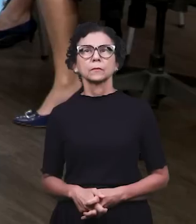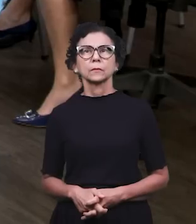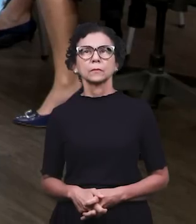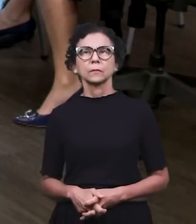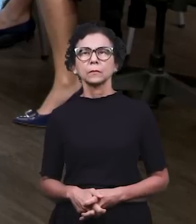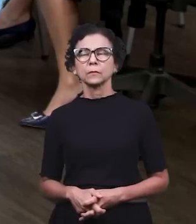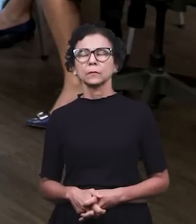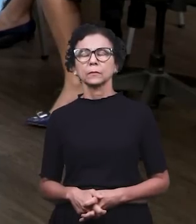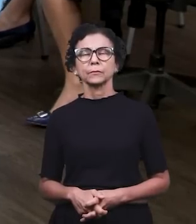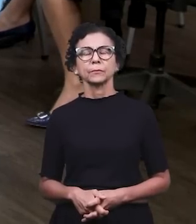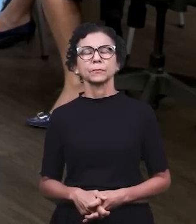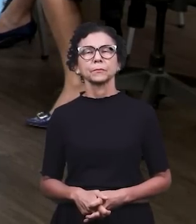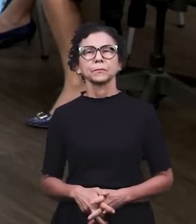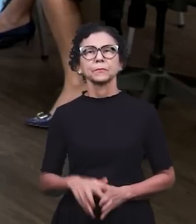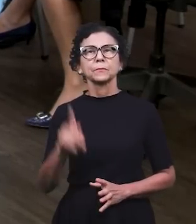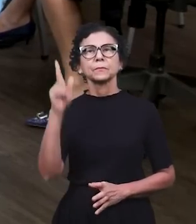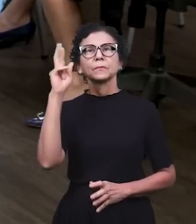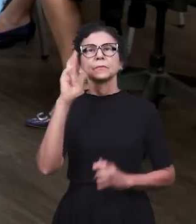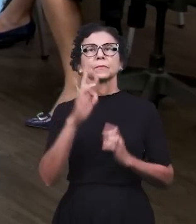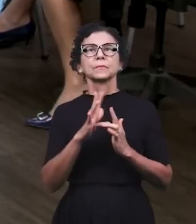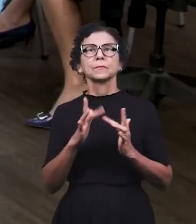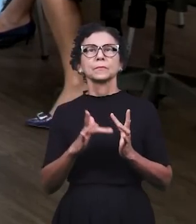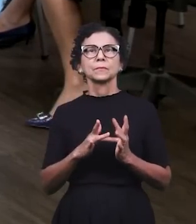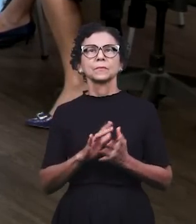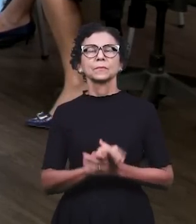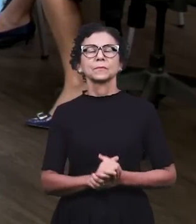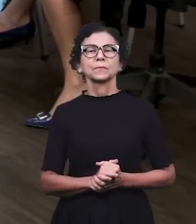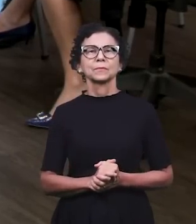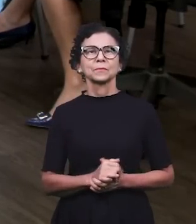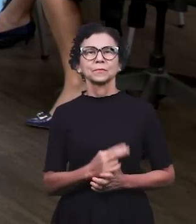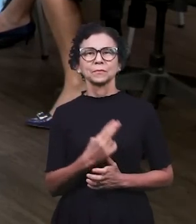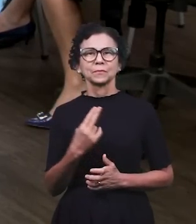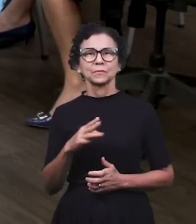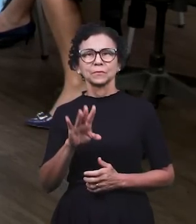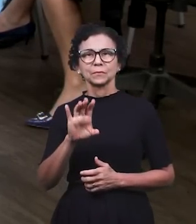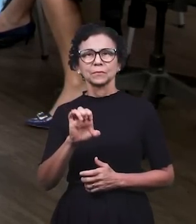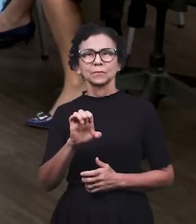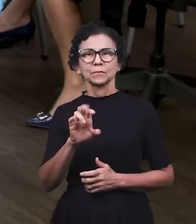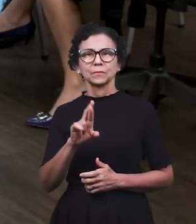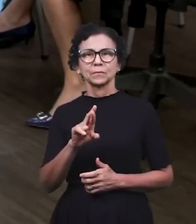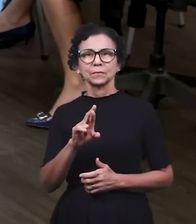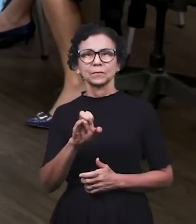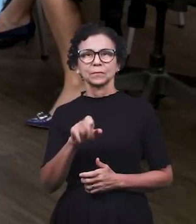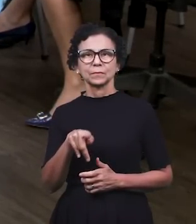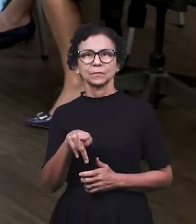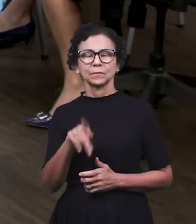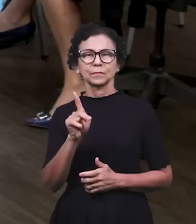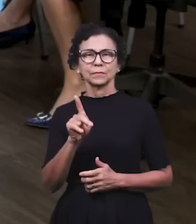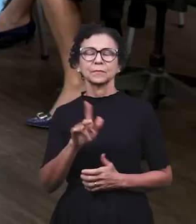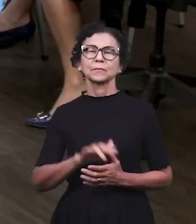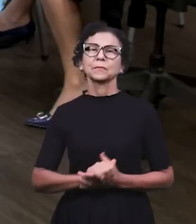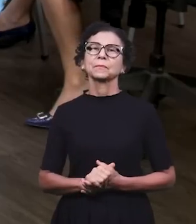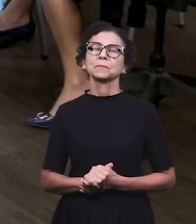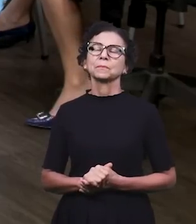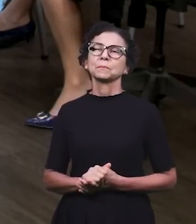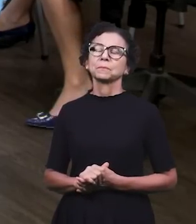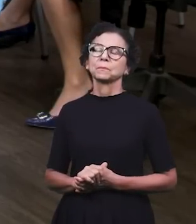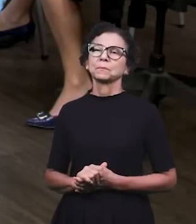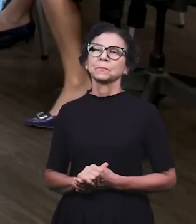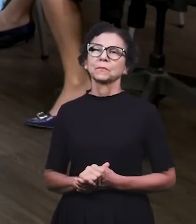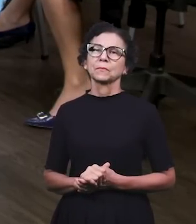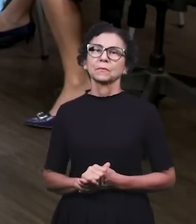gente continuar o tema. Pai do Senhor, eu me chamo Eric, sou da igreja de Boa Vista 3, no ministério do pastor